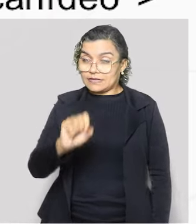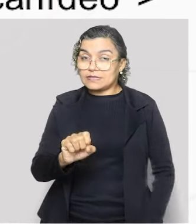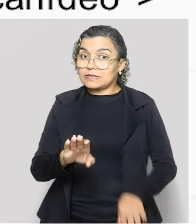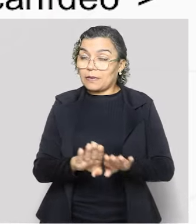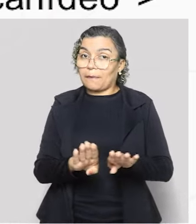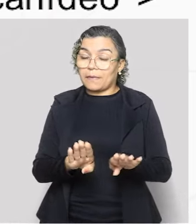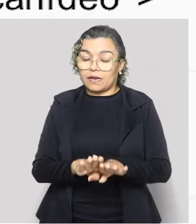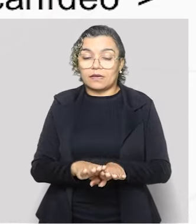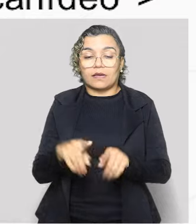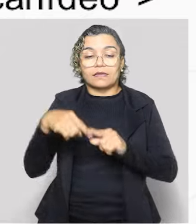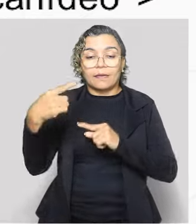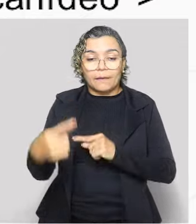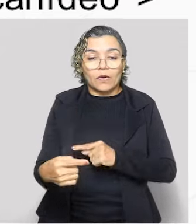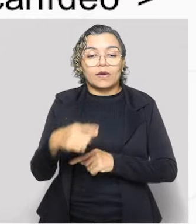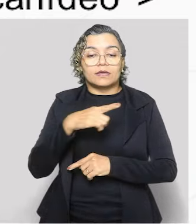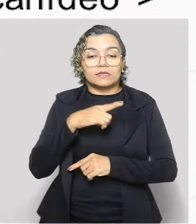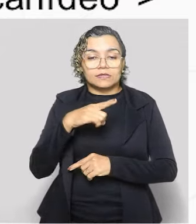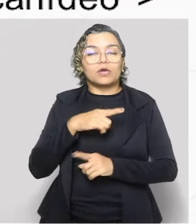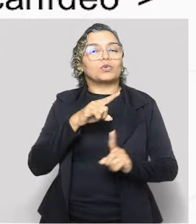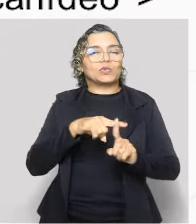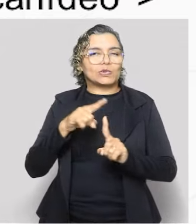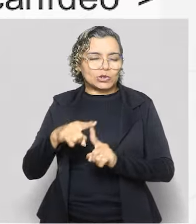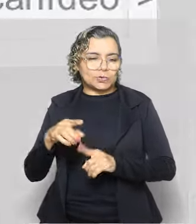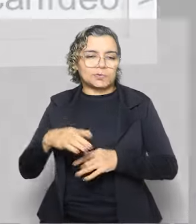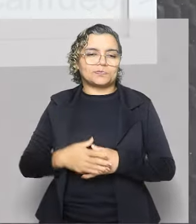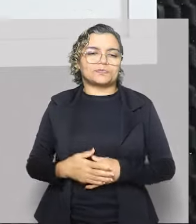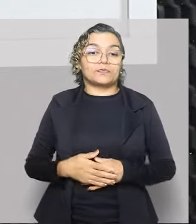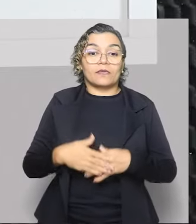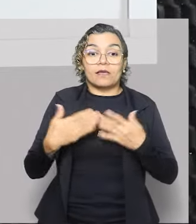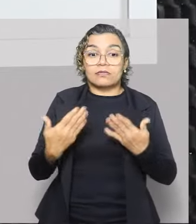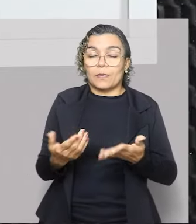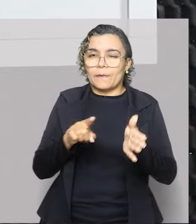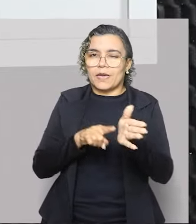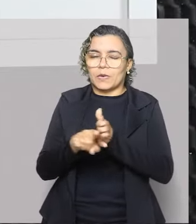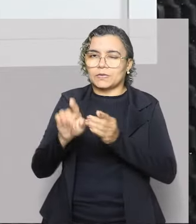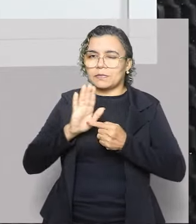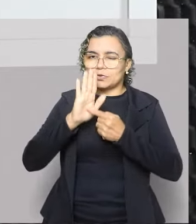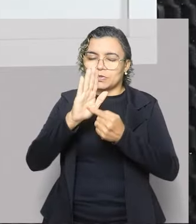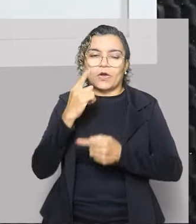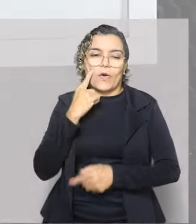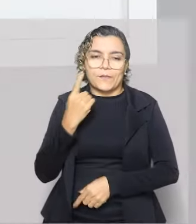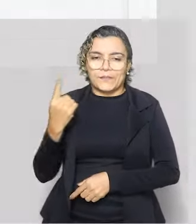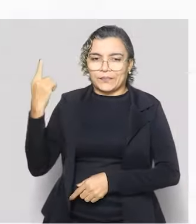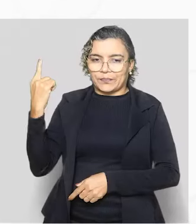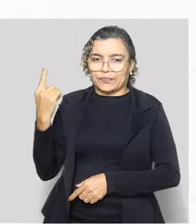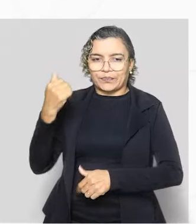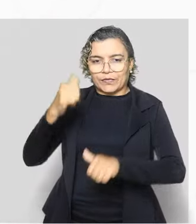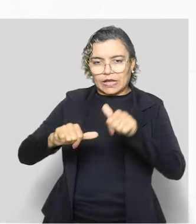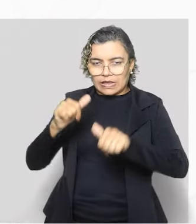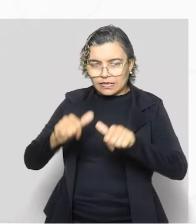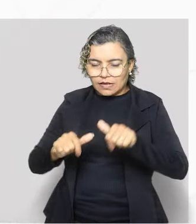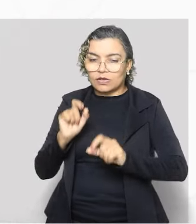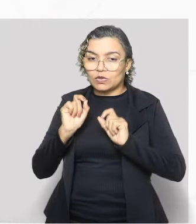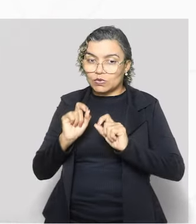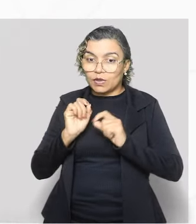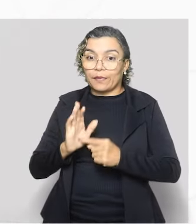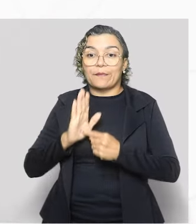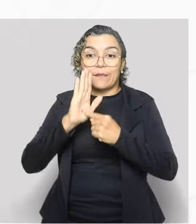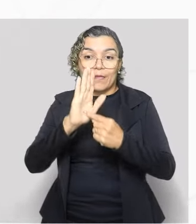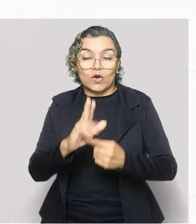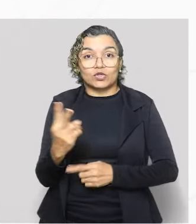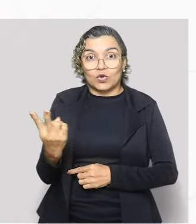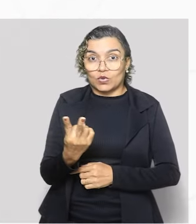e logo em seguida a gente tem a espécie aí a pergunta é a seguinte a análise do diagrama permite dizer que